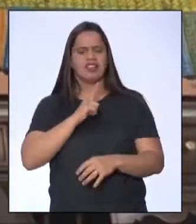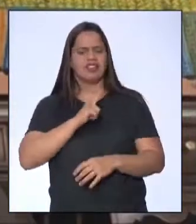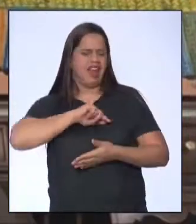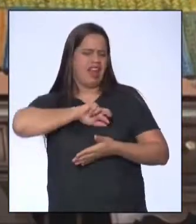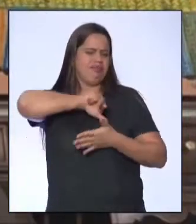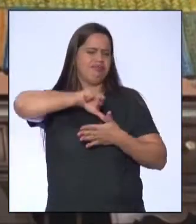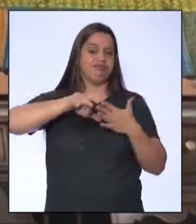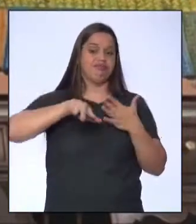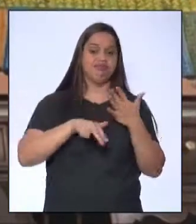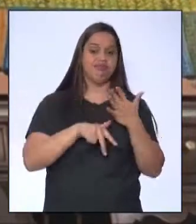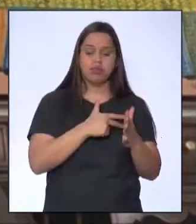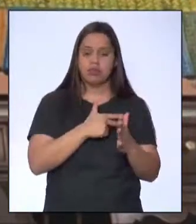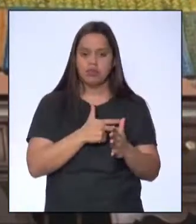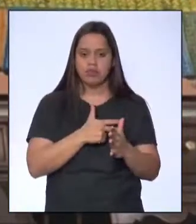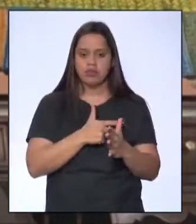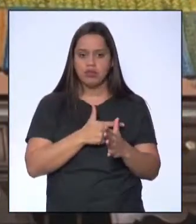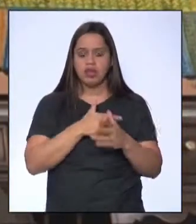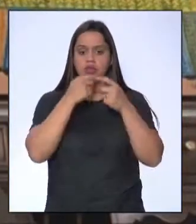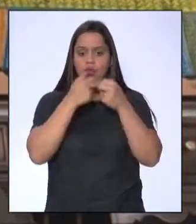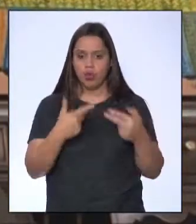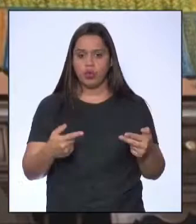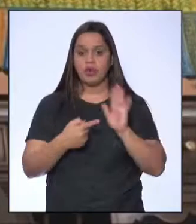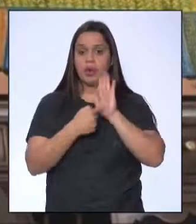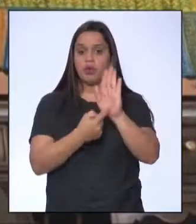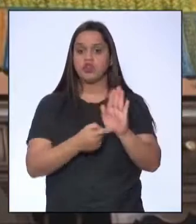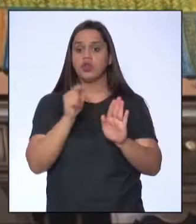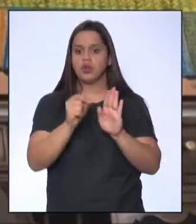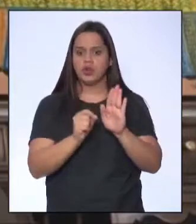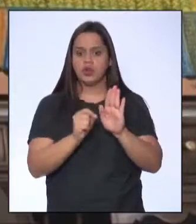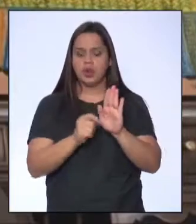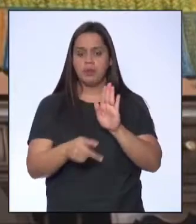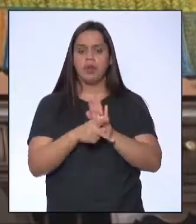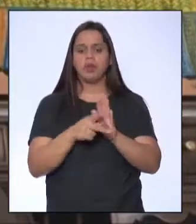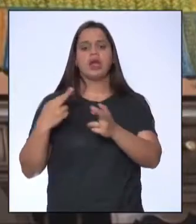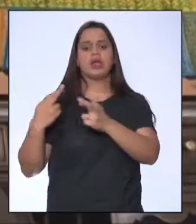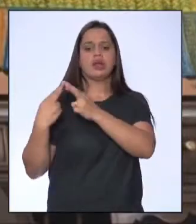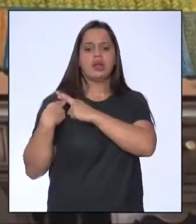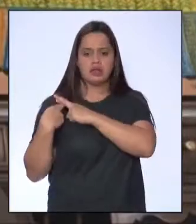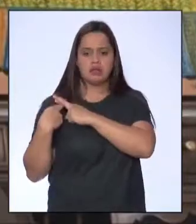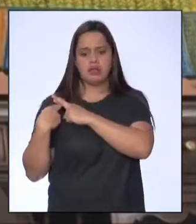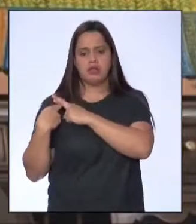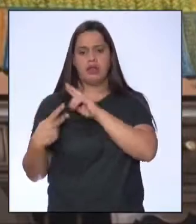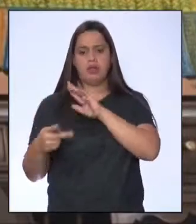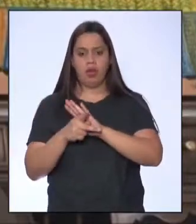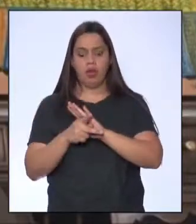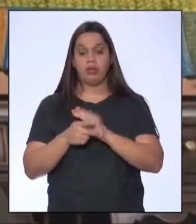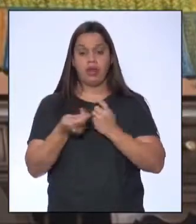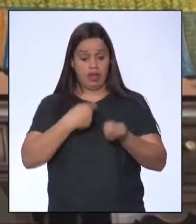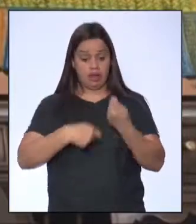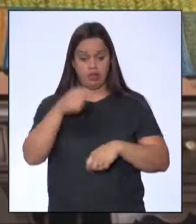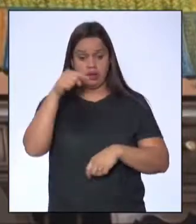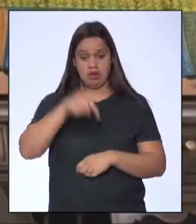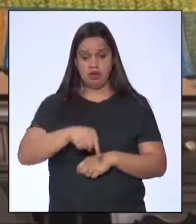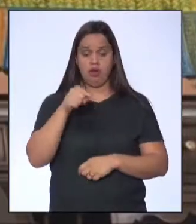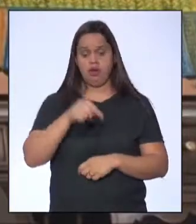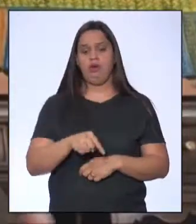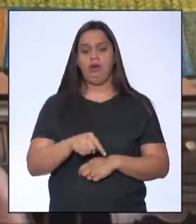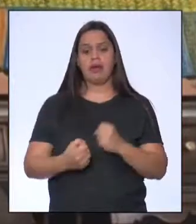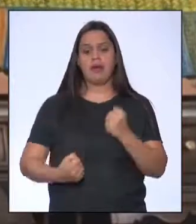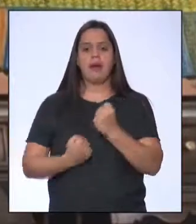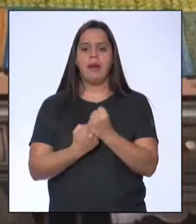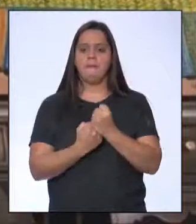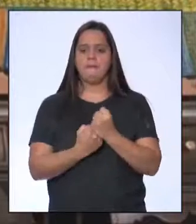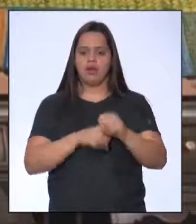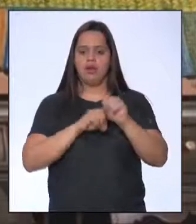de ações que mostram o extremo compromisso dessa administração em apoiar.